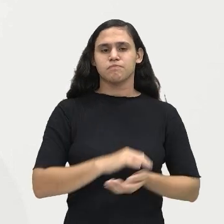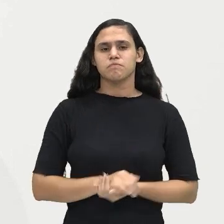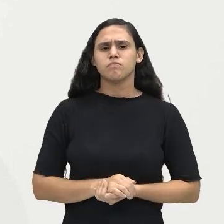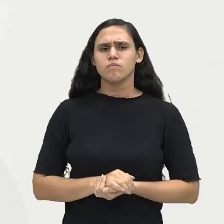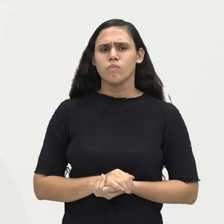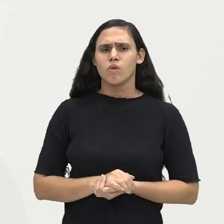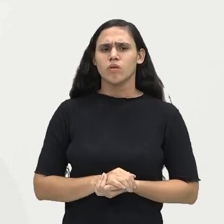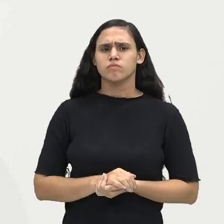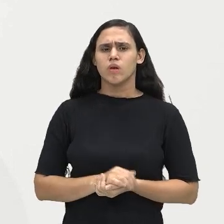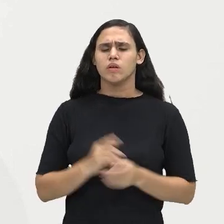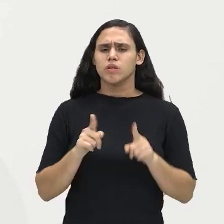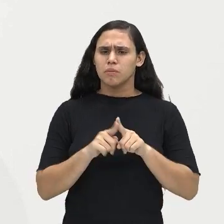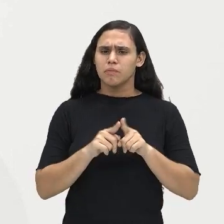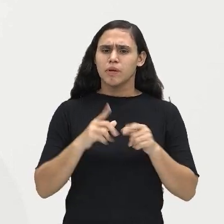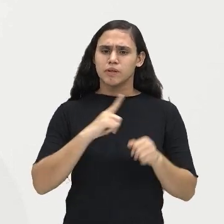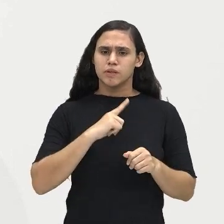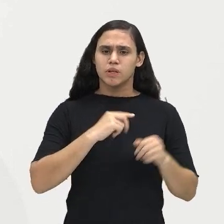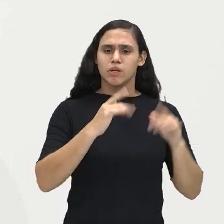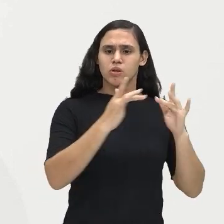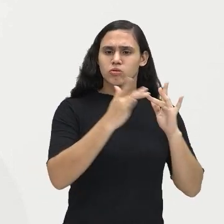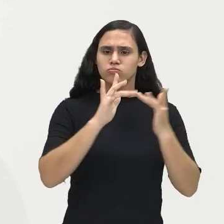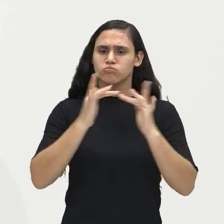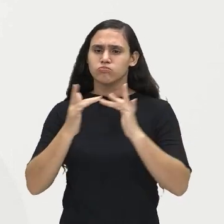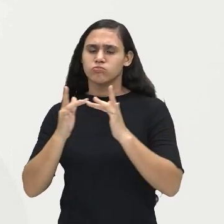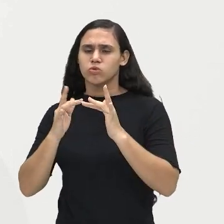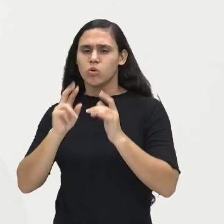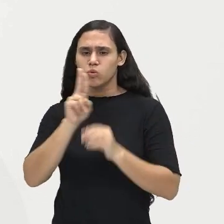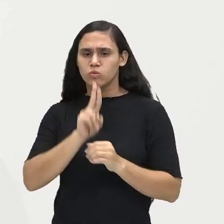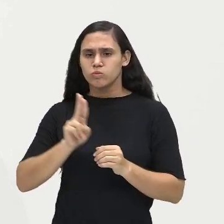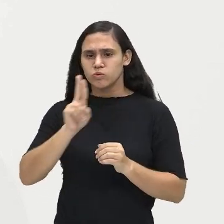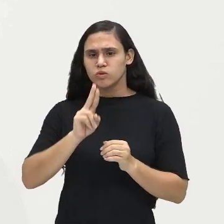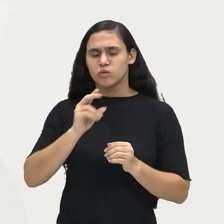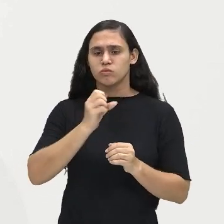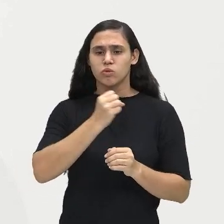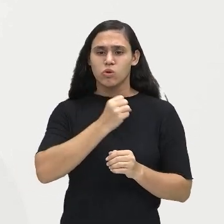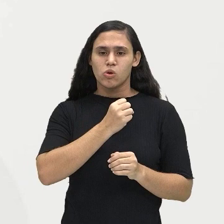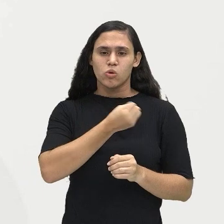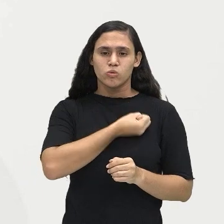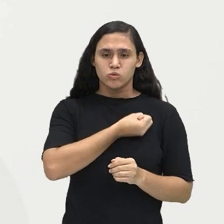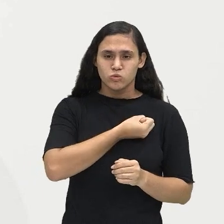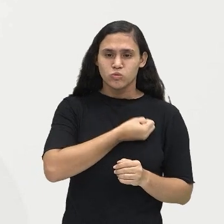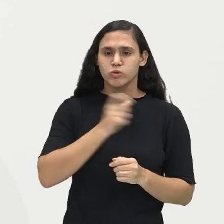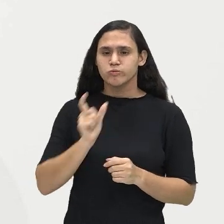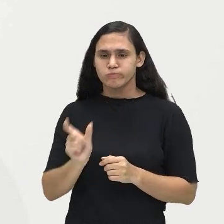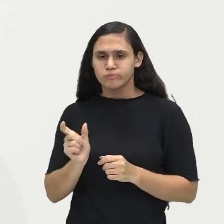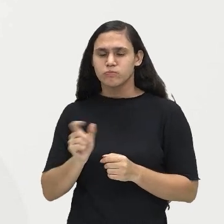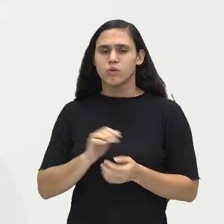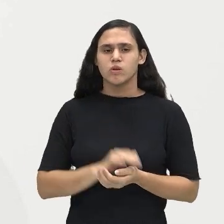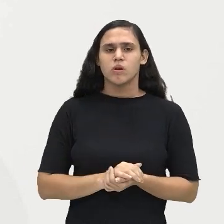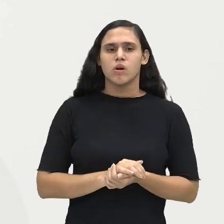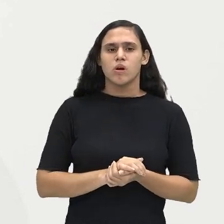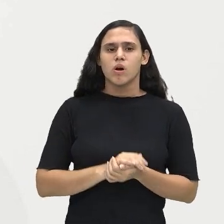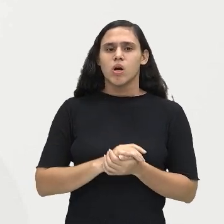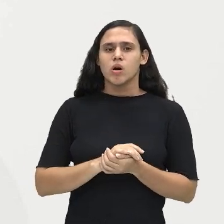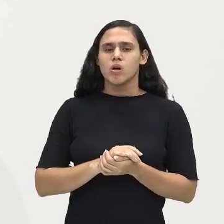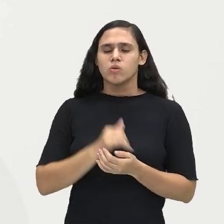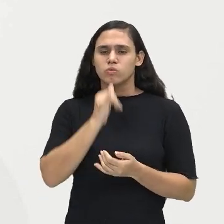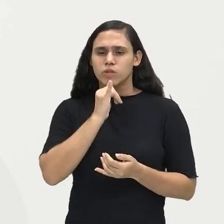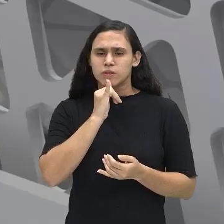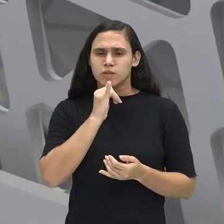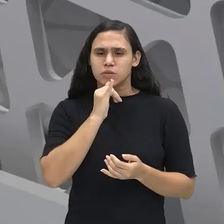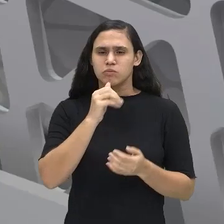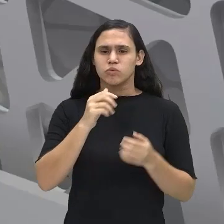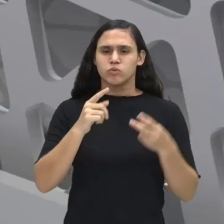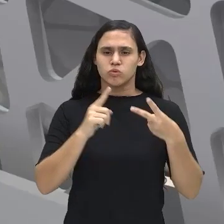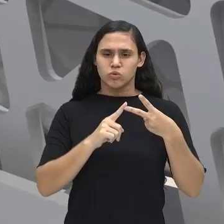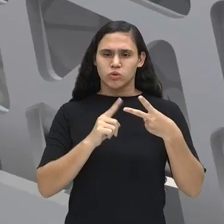inteiros, tipo no esporte. Em qual contexto a gente utiliza aí os números inteiros? Vem aqui com o professor, bom